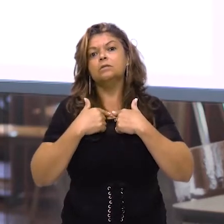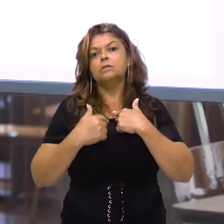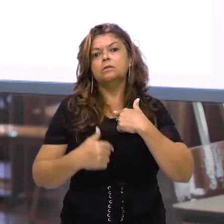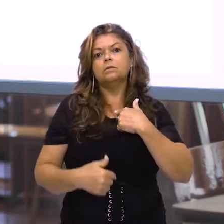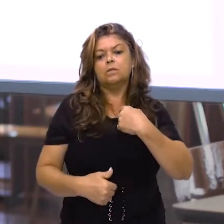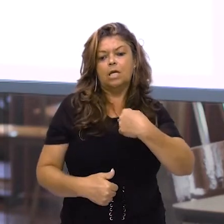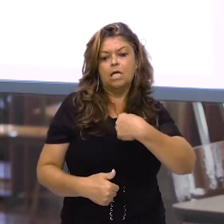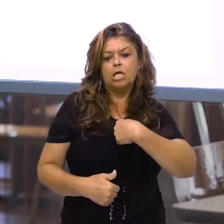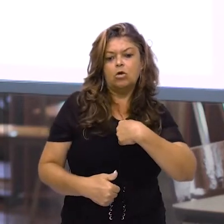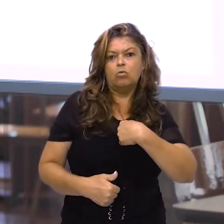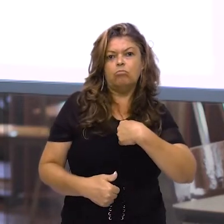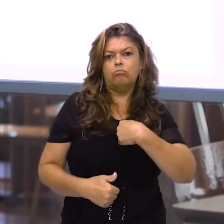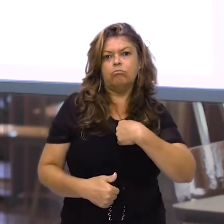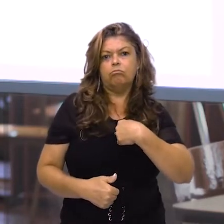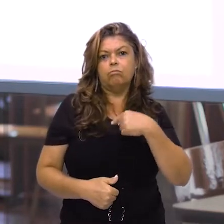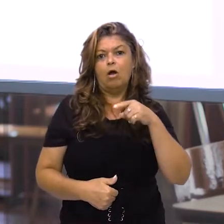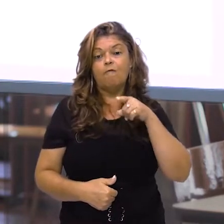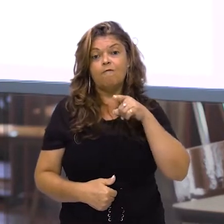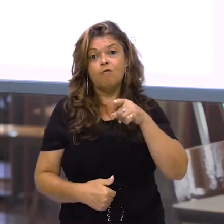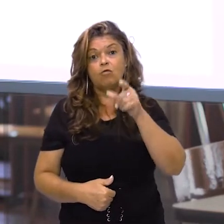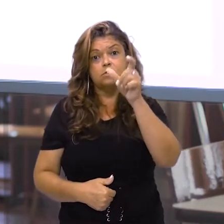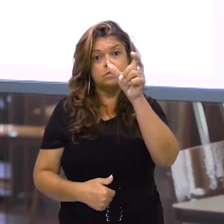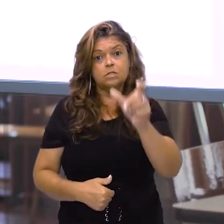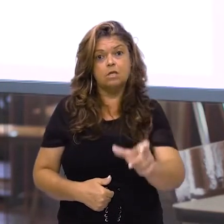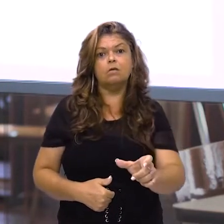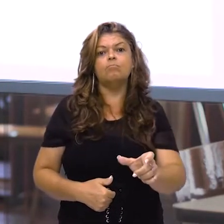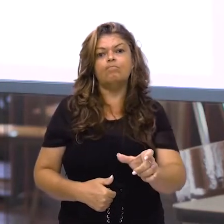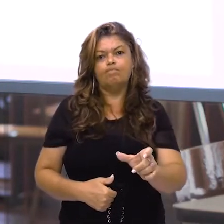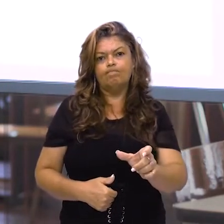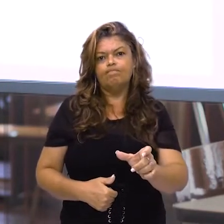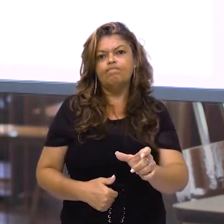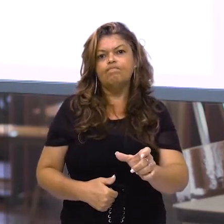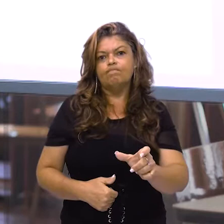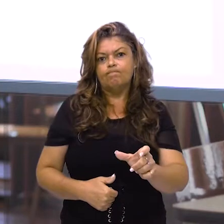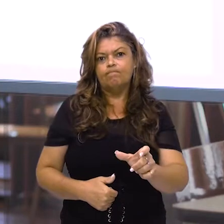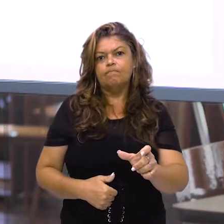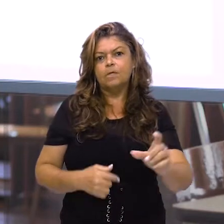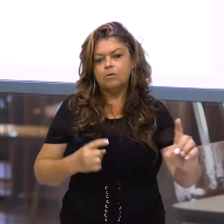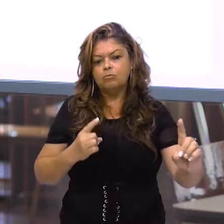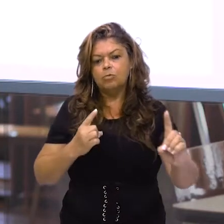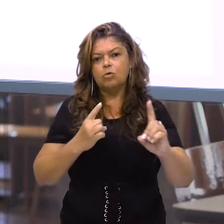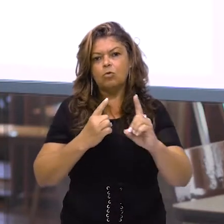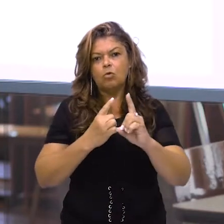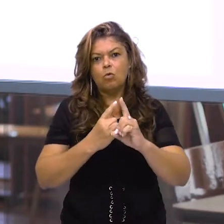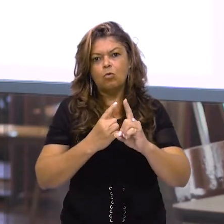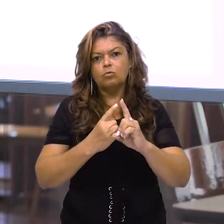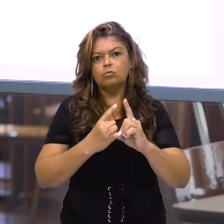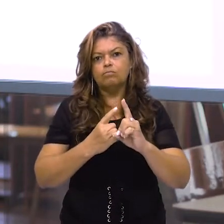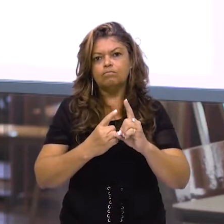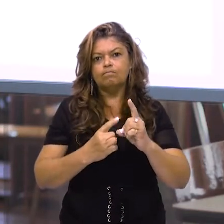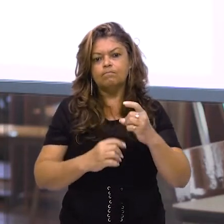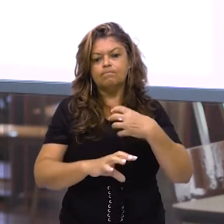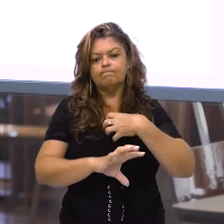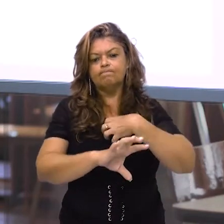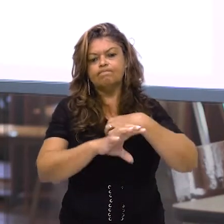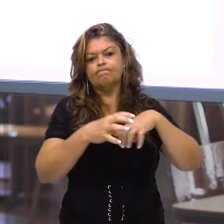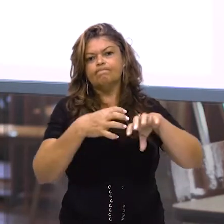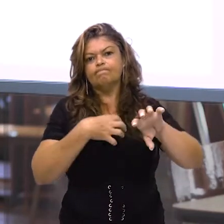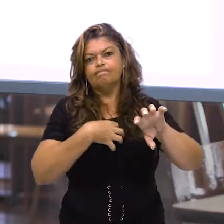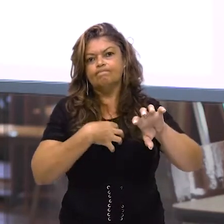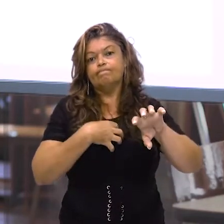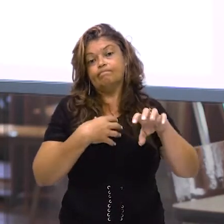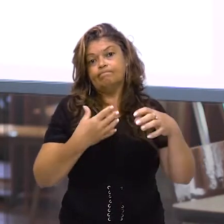outras pessoas se comportam ou agem diante das outras, né? Então, são princípios aí que são